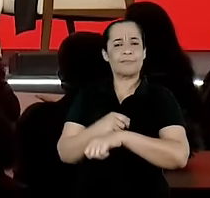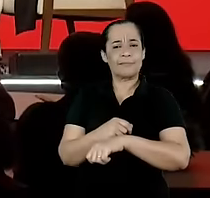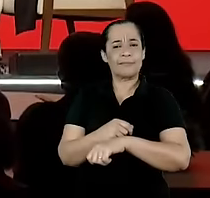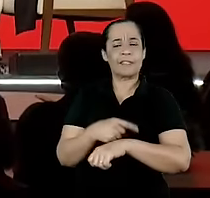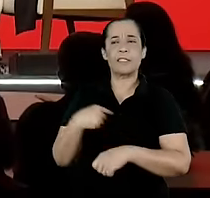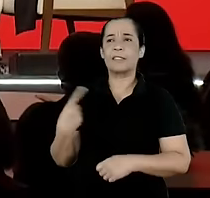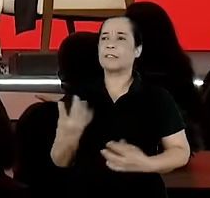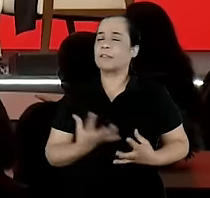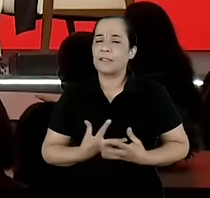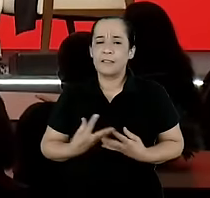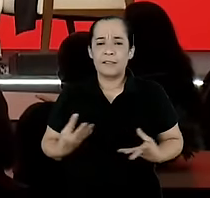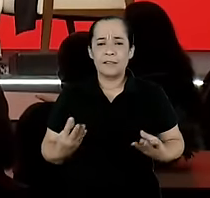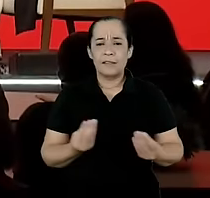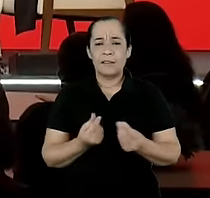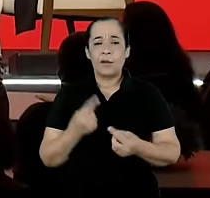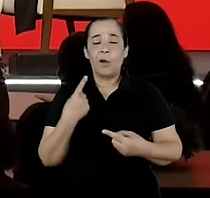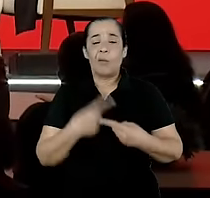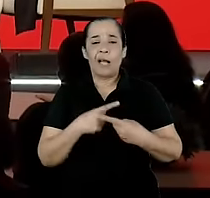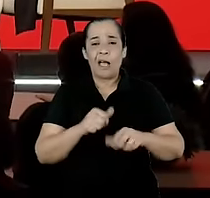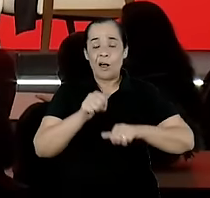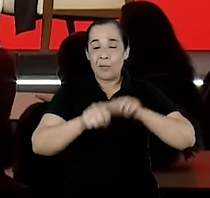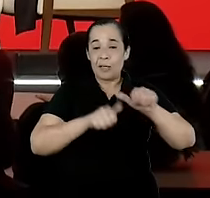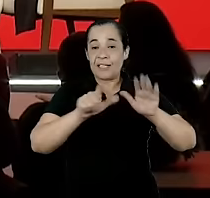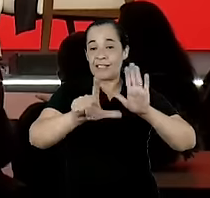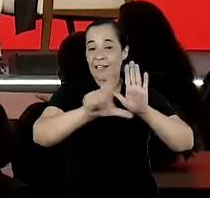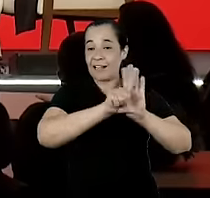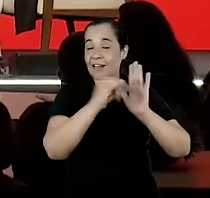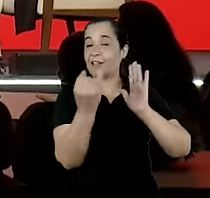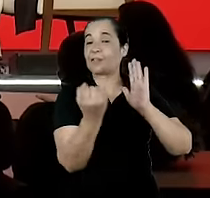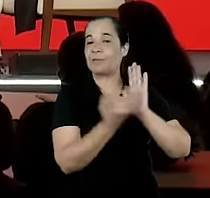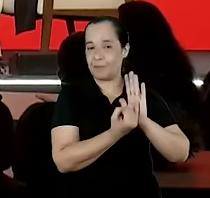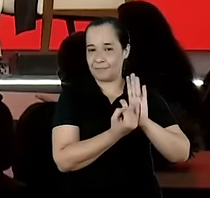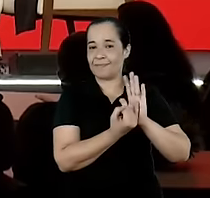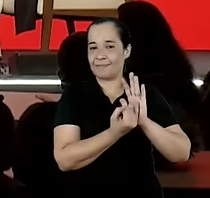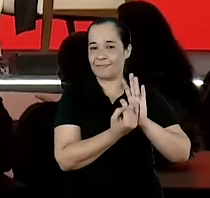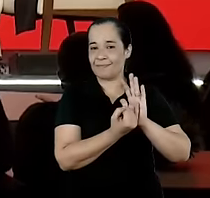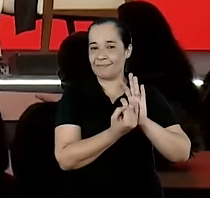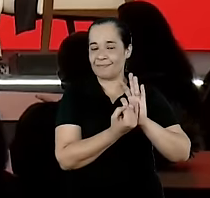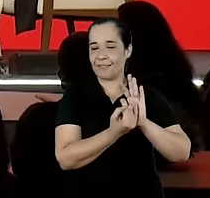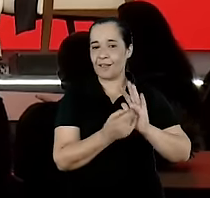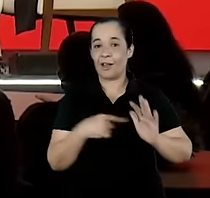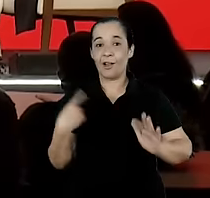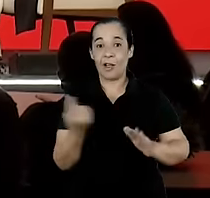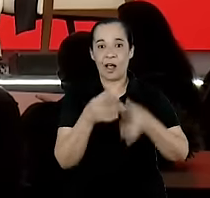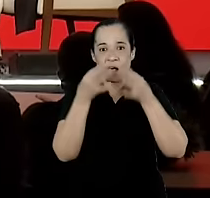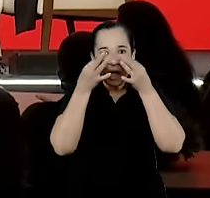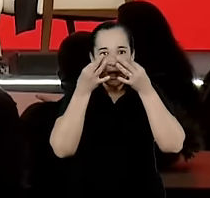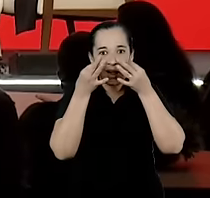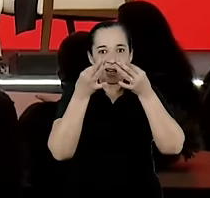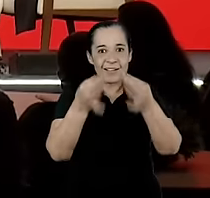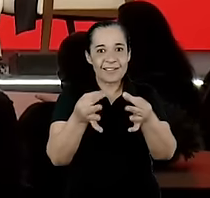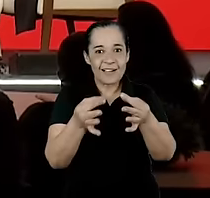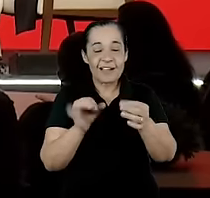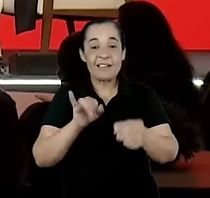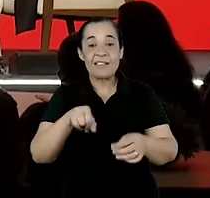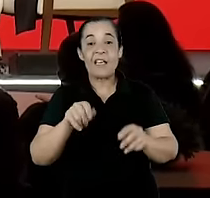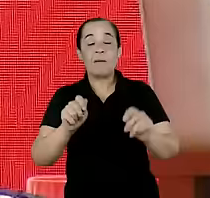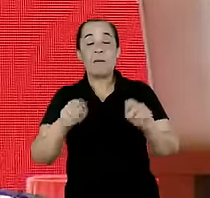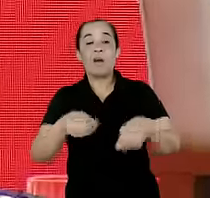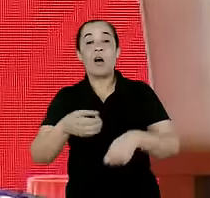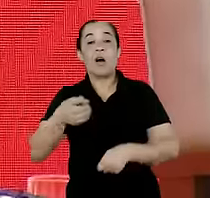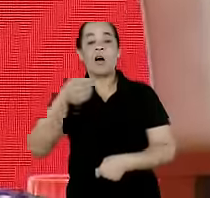tributária e Com todas essas outras mudanças a gente tá atento aí observando a conveniência e oportunidade de